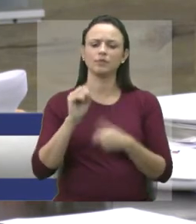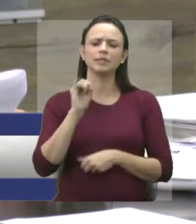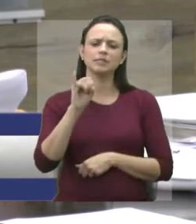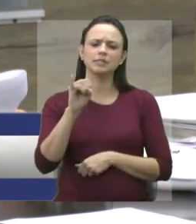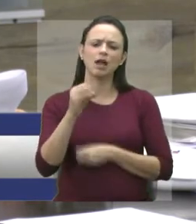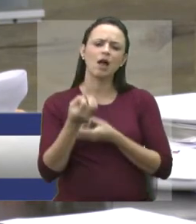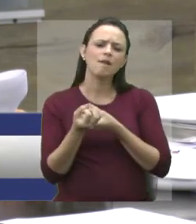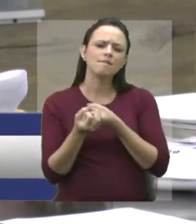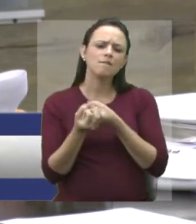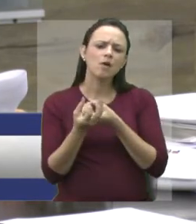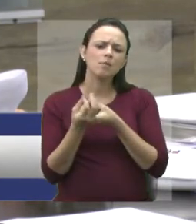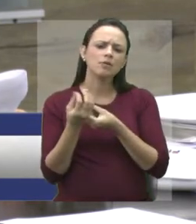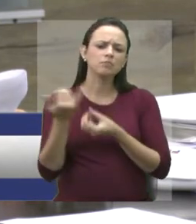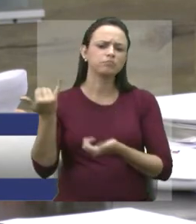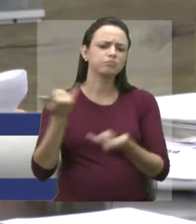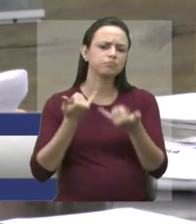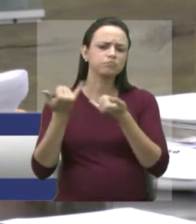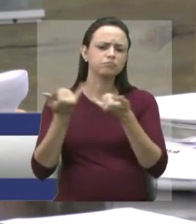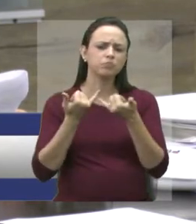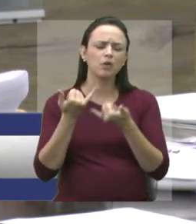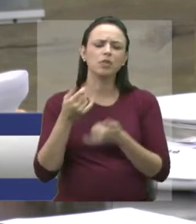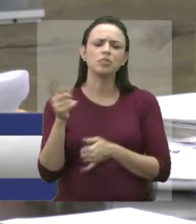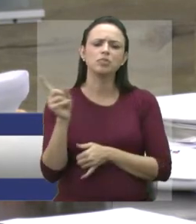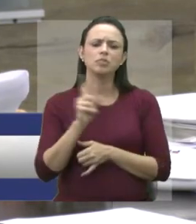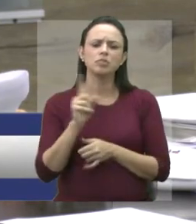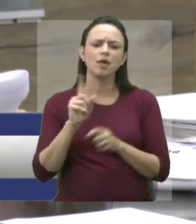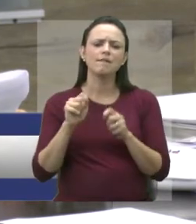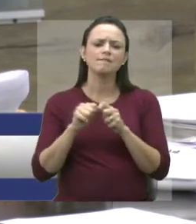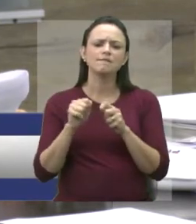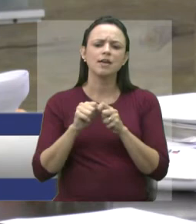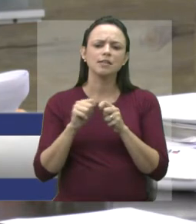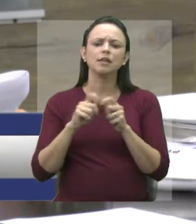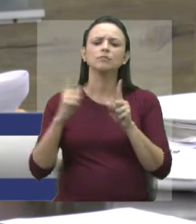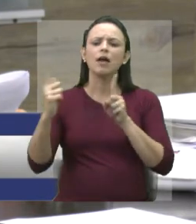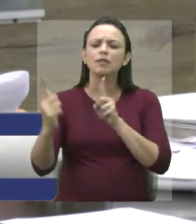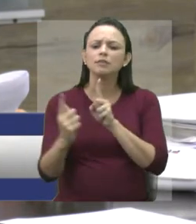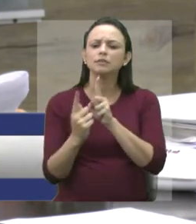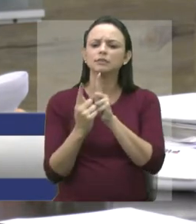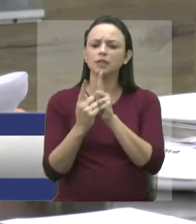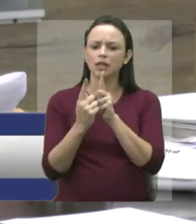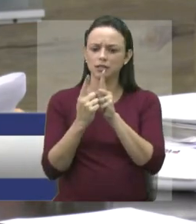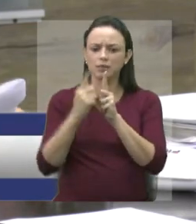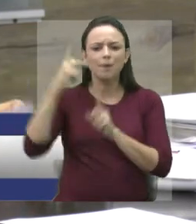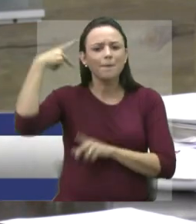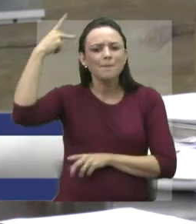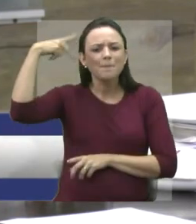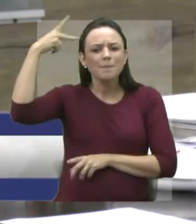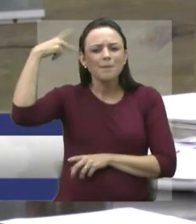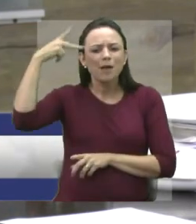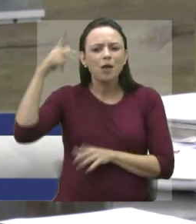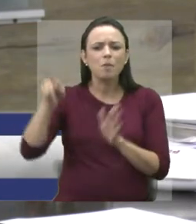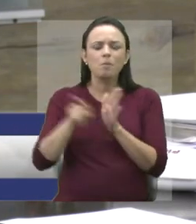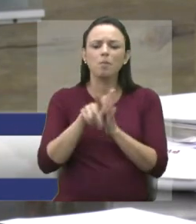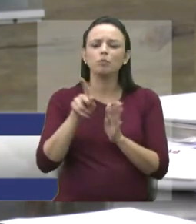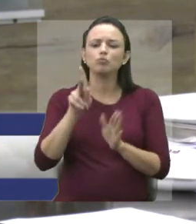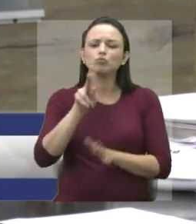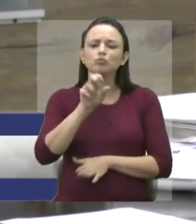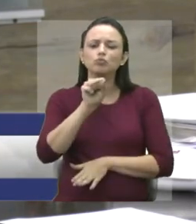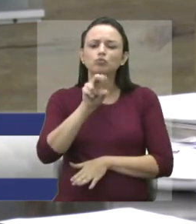informação de que não estão realizando os atendimentos psiquiátricos através do Sistema Único de Saúde,